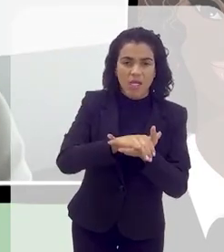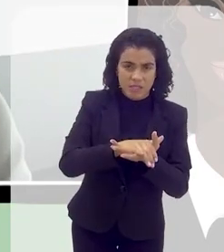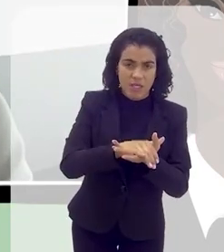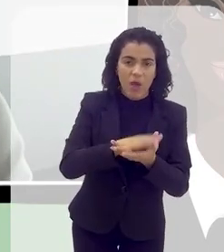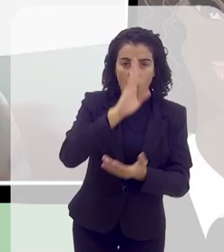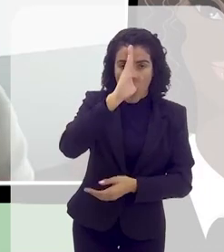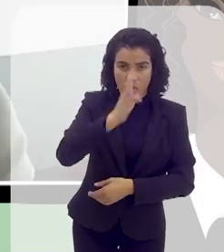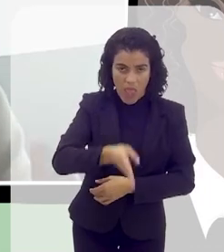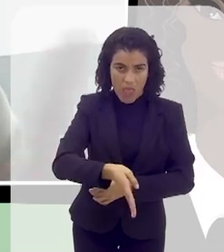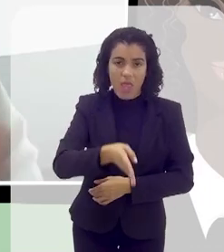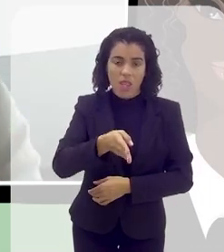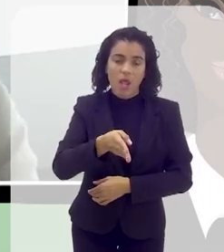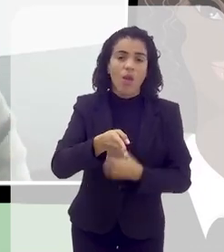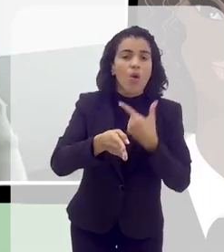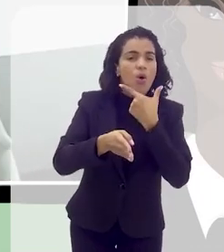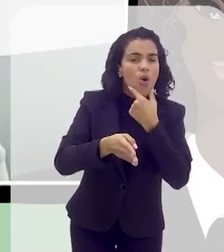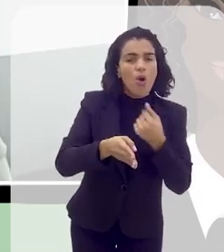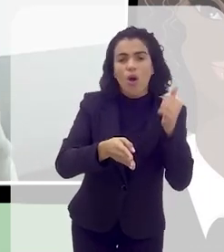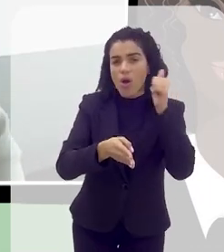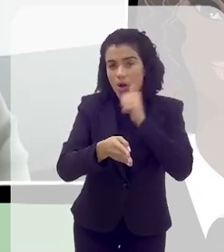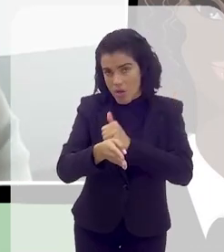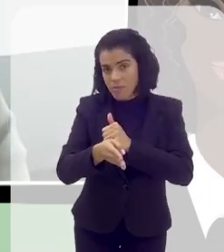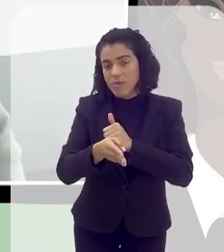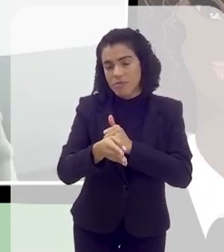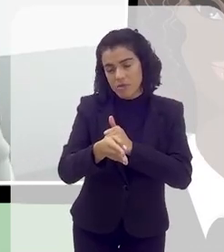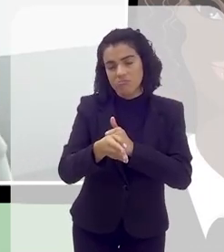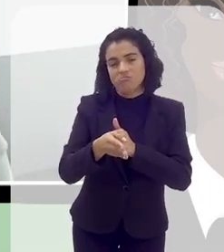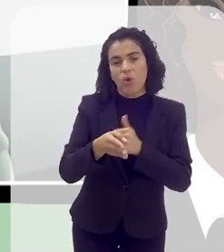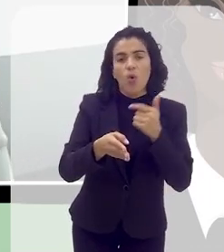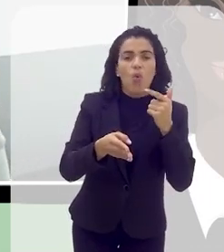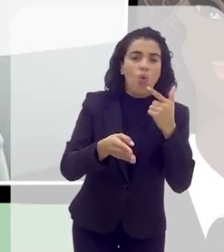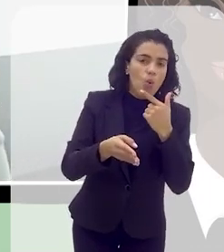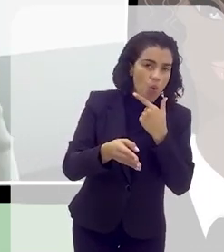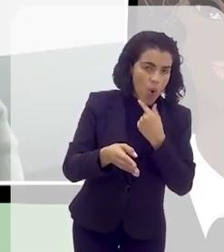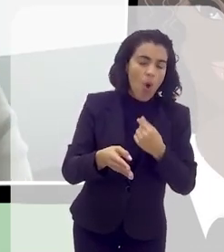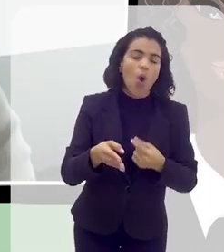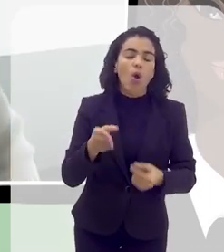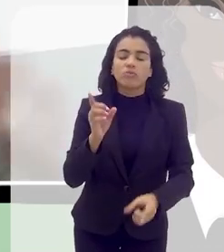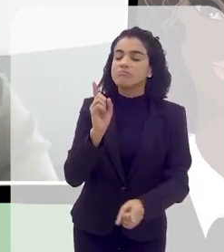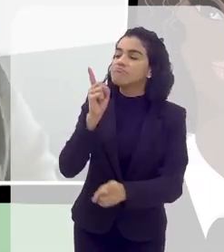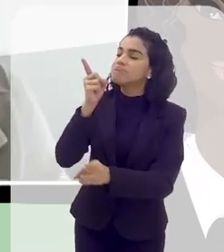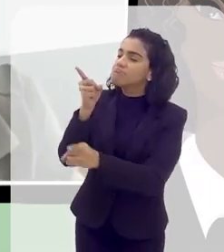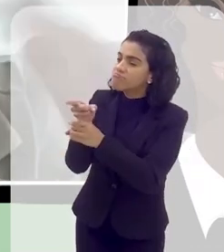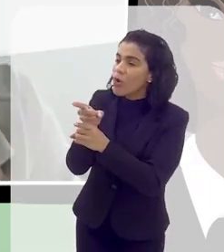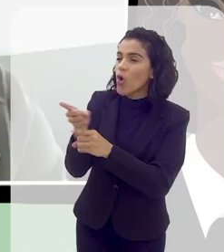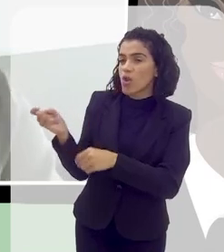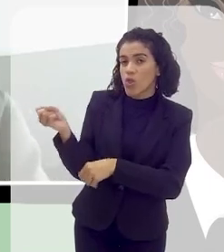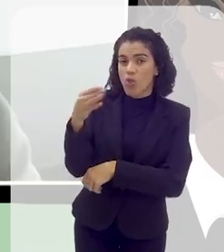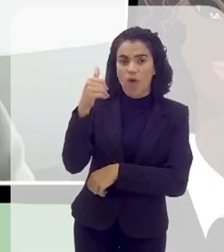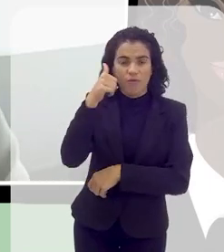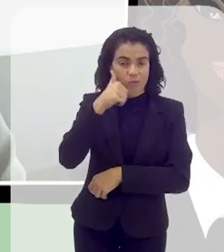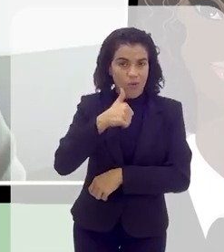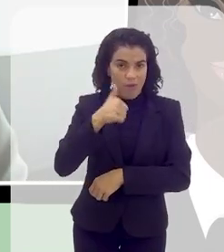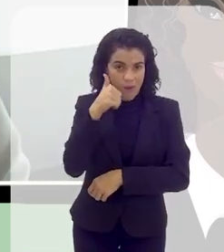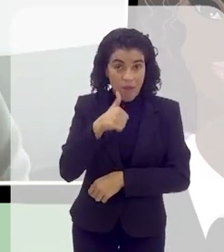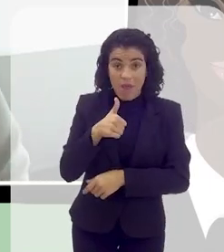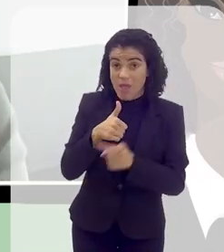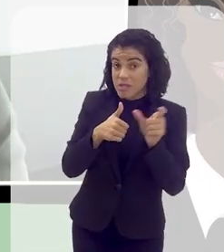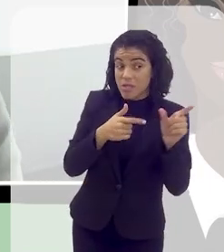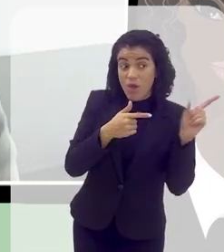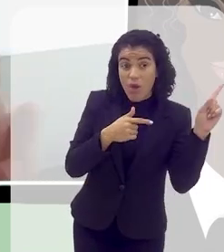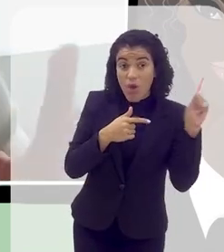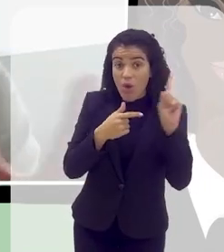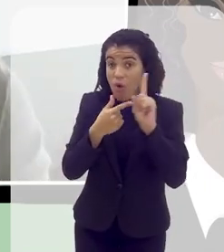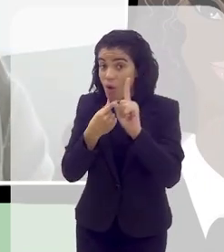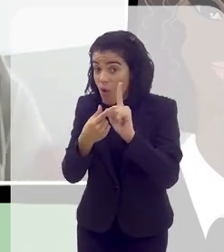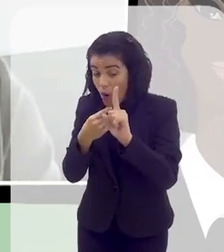o exemplo do casal hétero, que o marido, né, o homem se separa e tem filhos e encontra uma outra companheira.